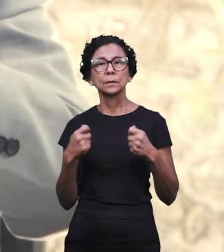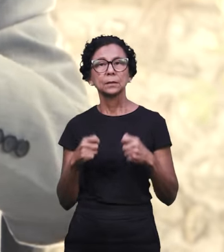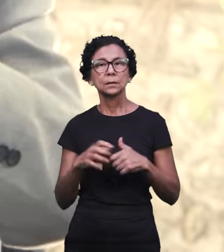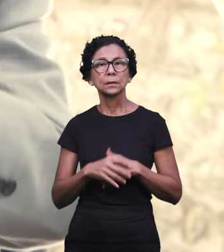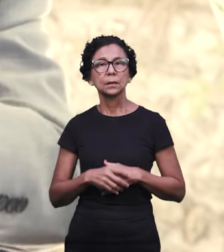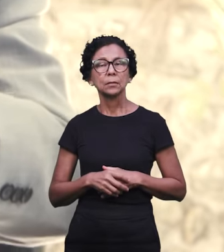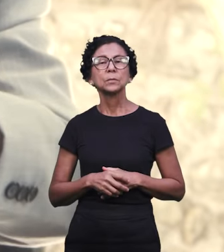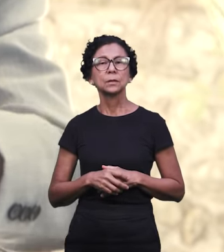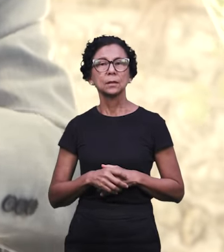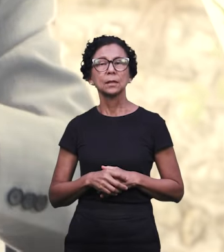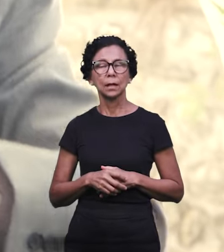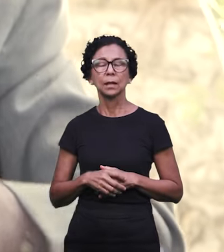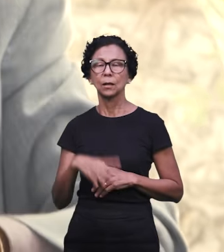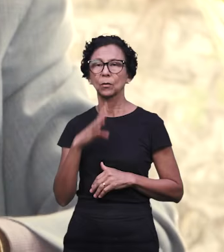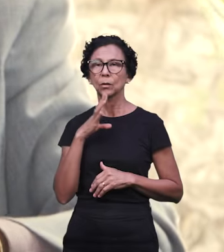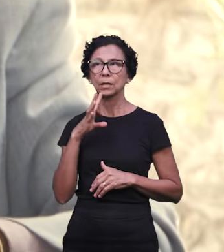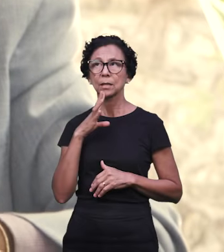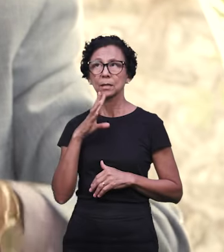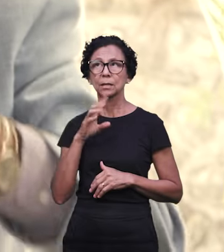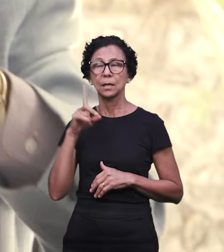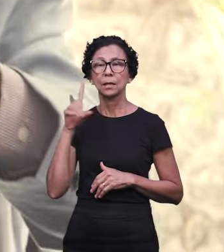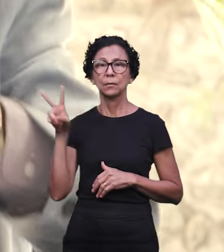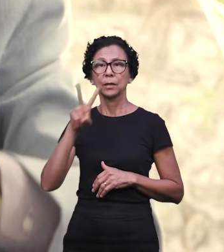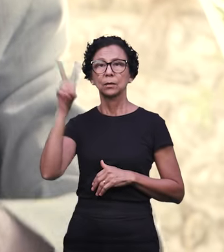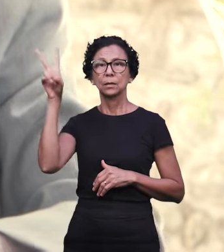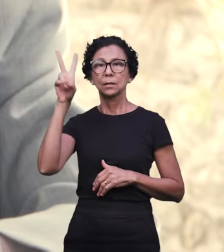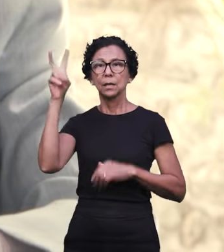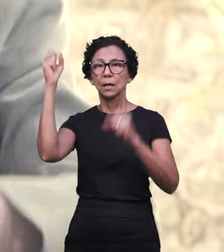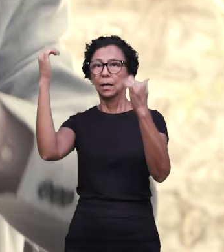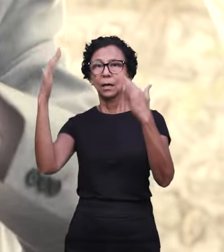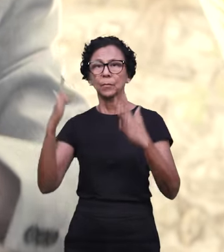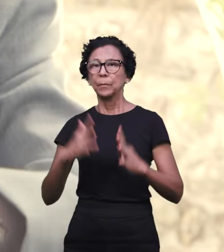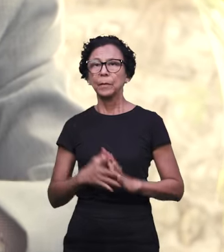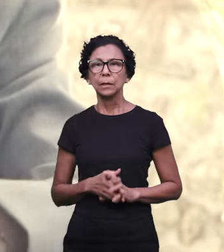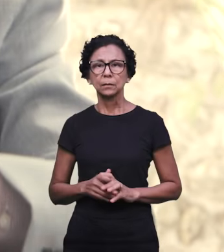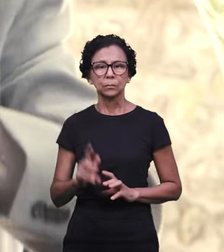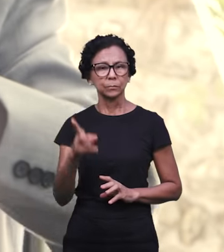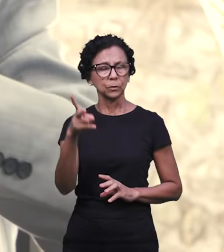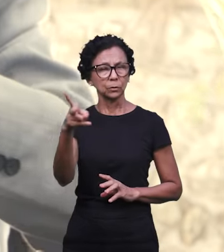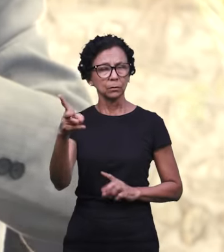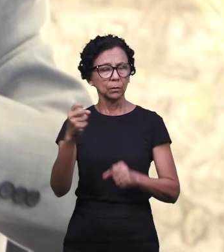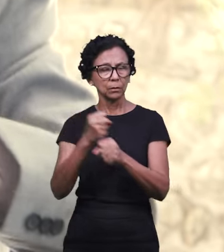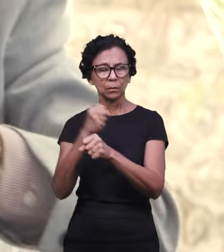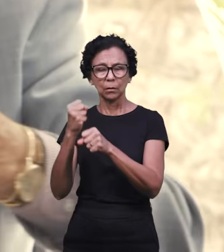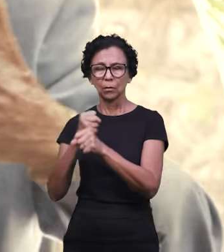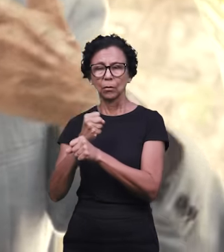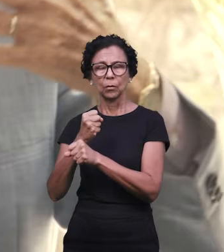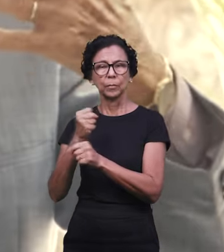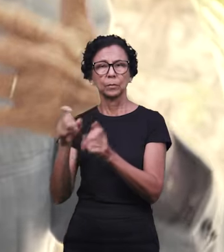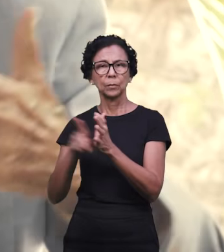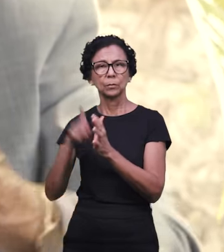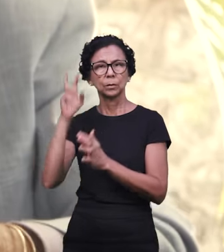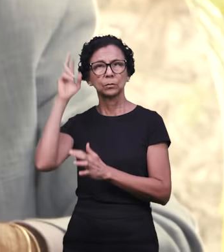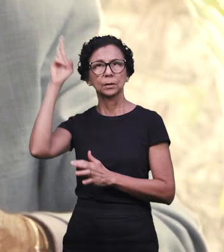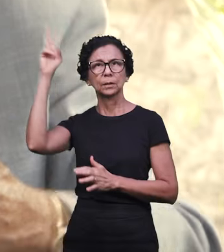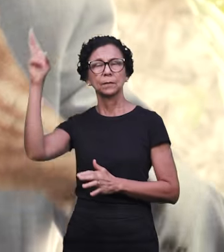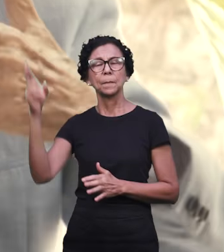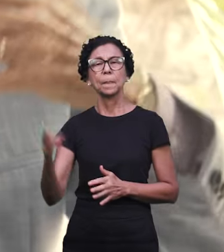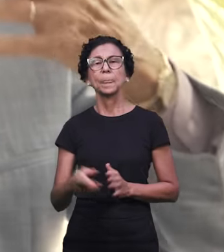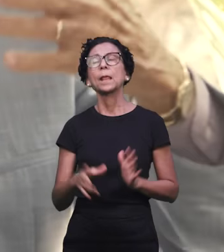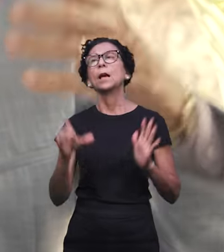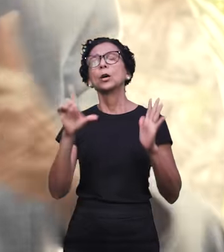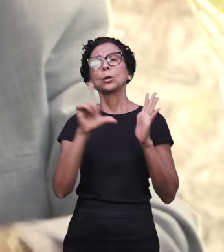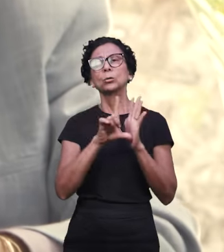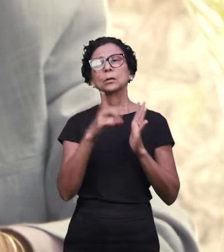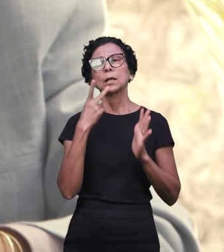mas também os perigos que estão à nossa frente. Vamos caminhar, vamos continuar. A obra é que diz Lutero: Senhor,